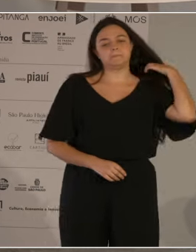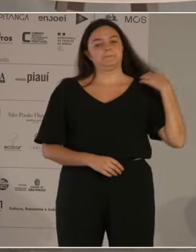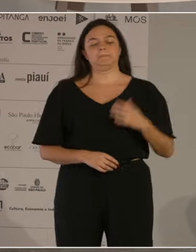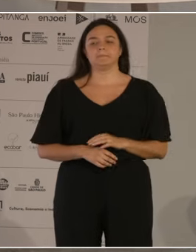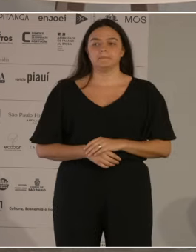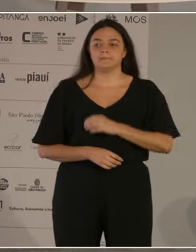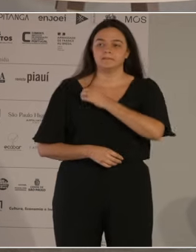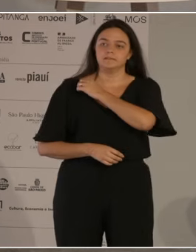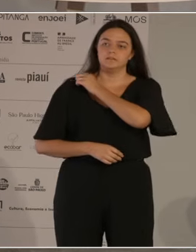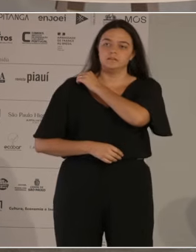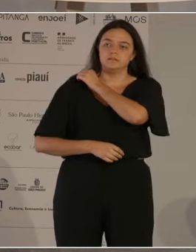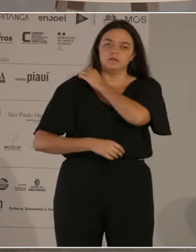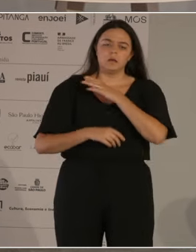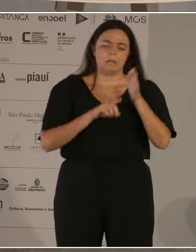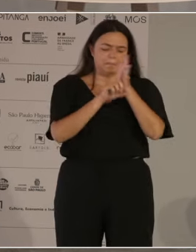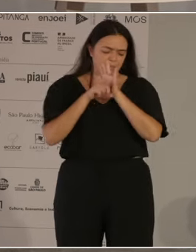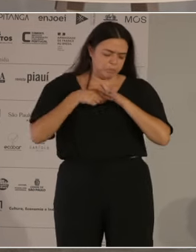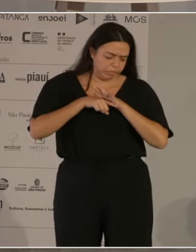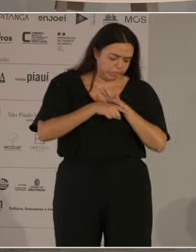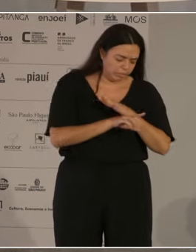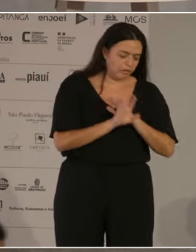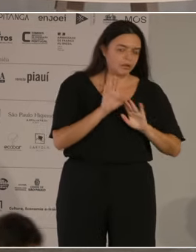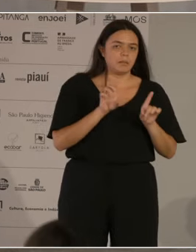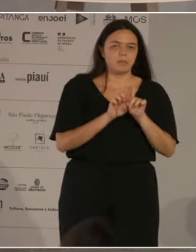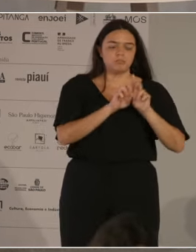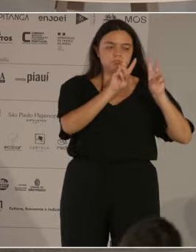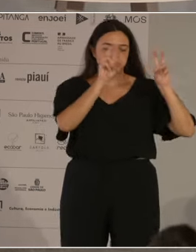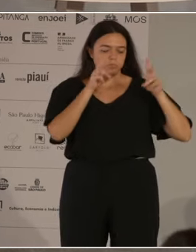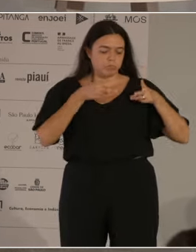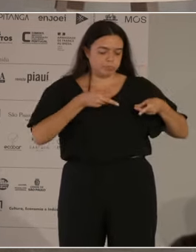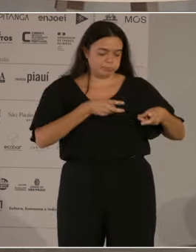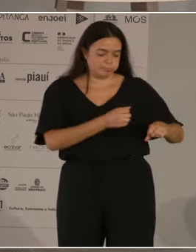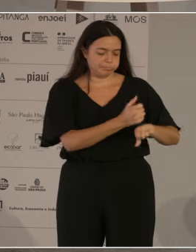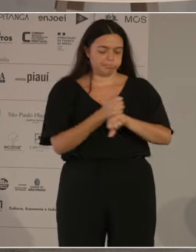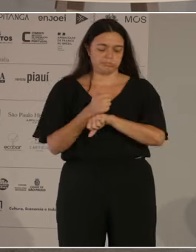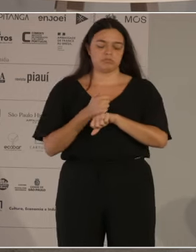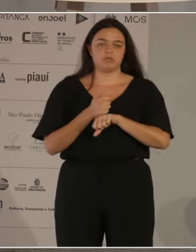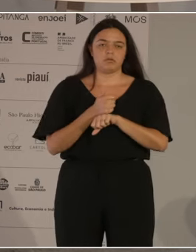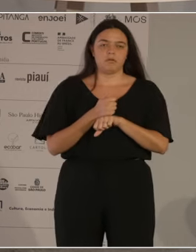De uma profundidade bastante grande, né, com muitos arqueólogos. Mas